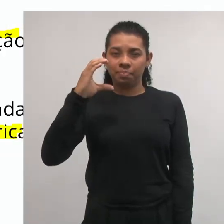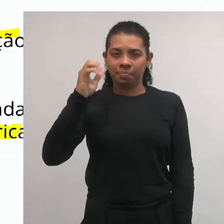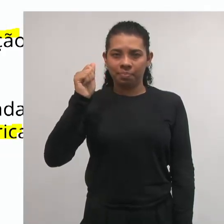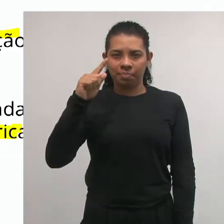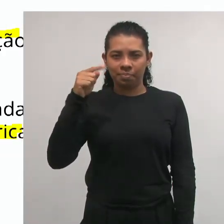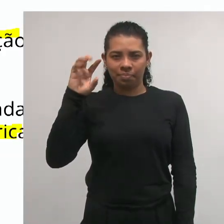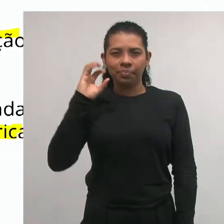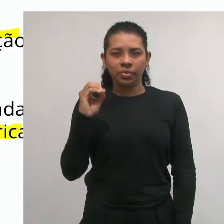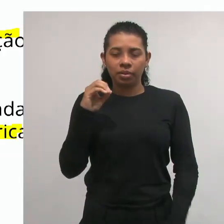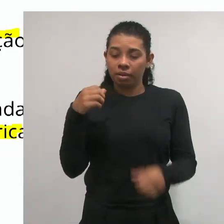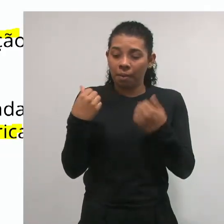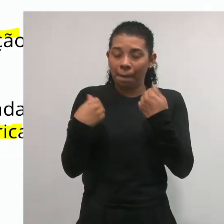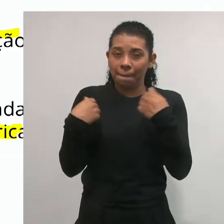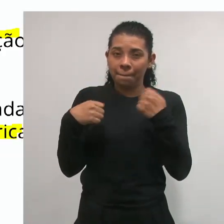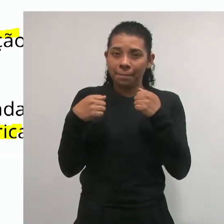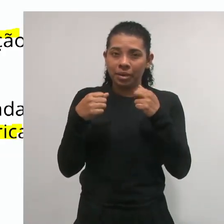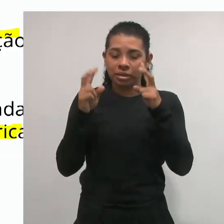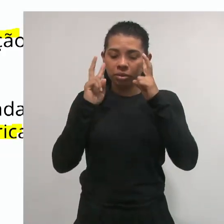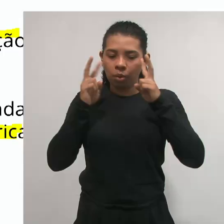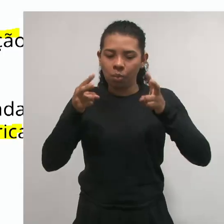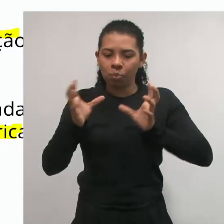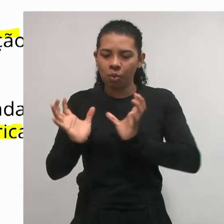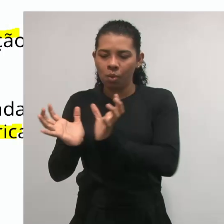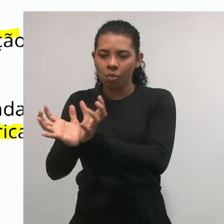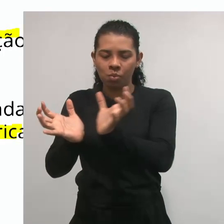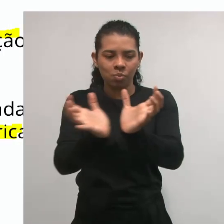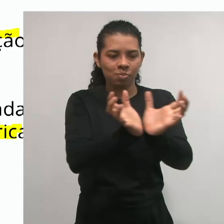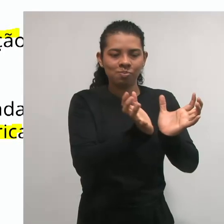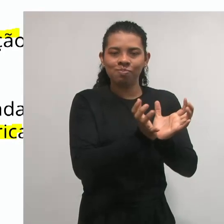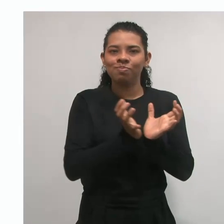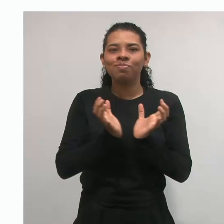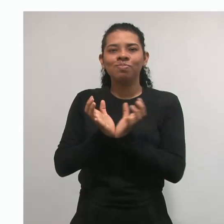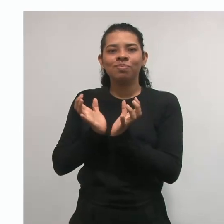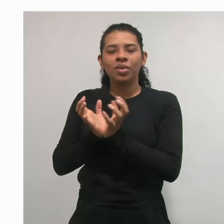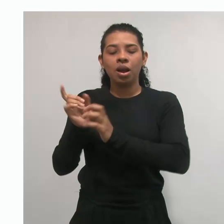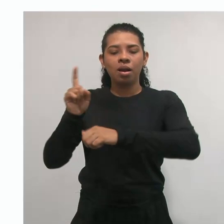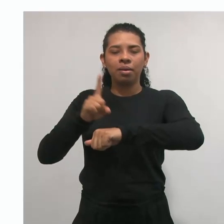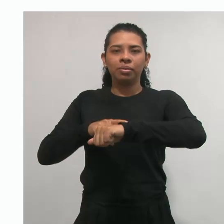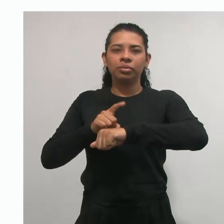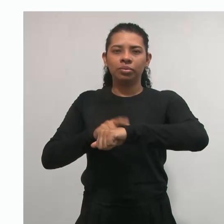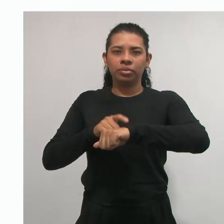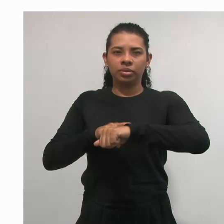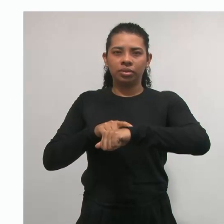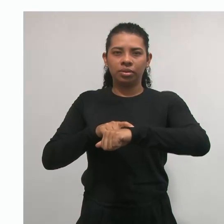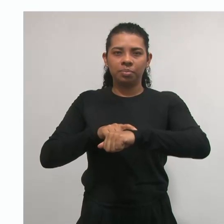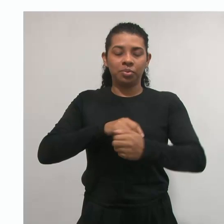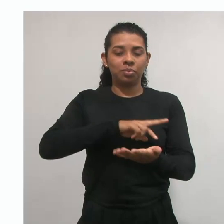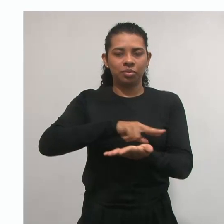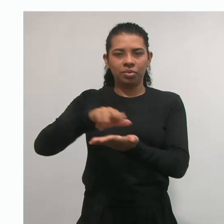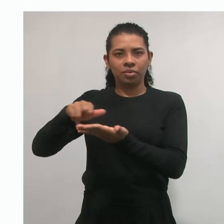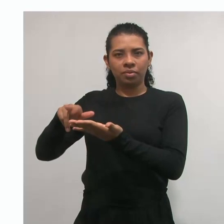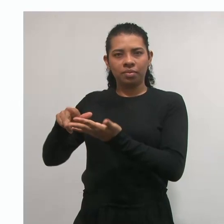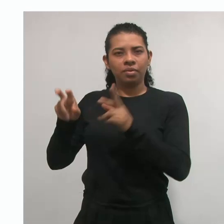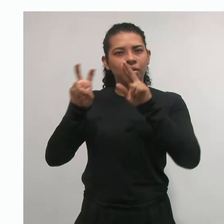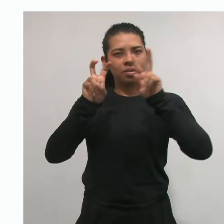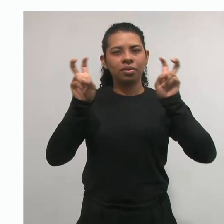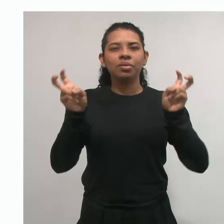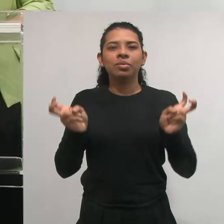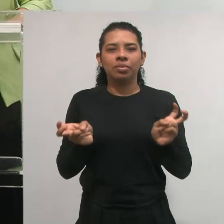né, territorial, que a gente quer trazer na nossa disciplina. E esse pensamento